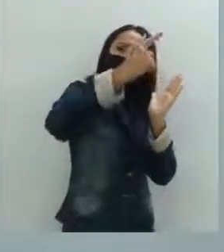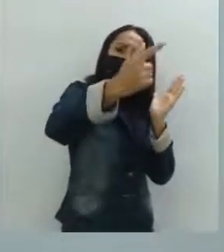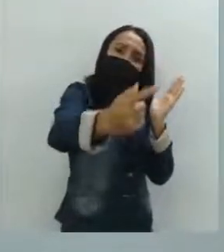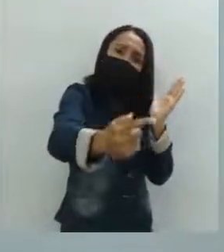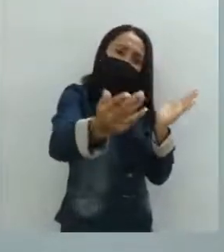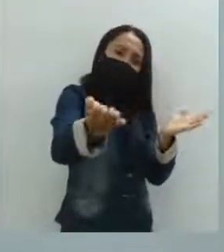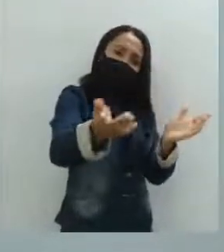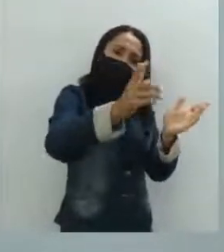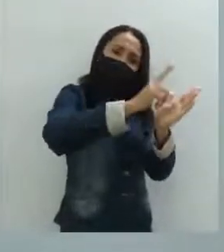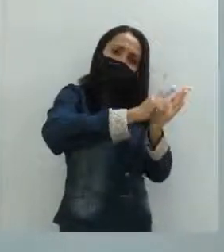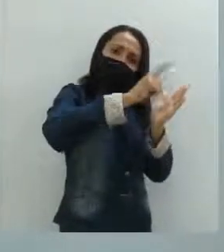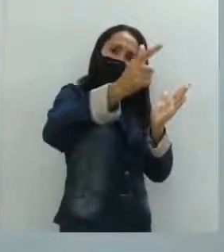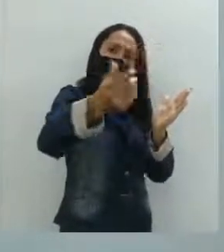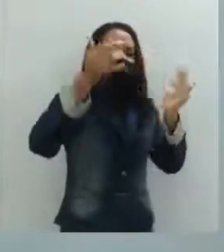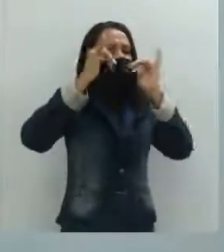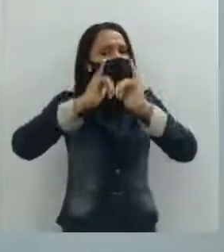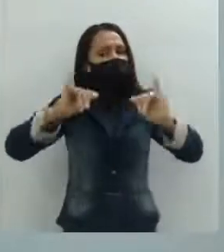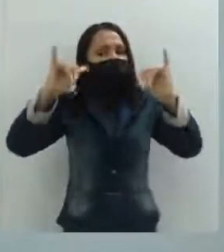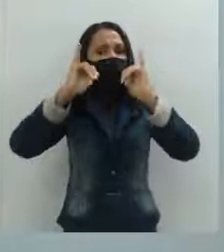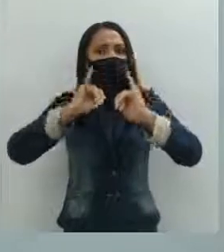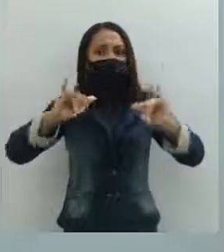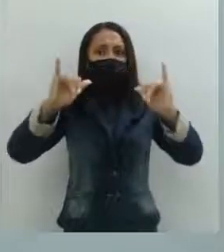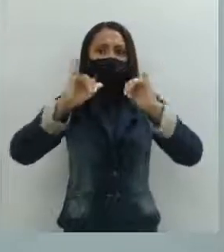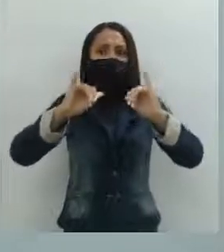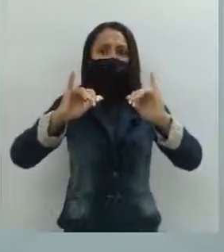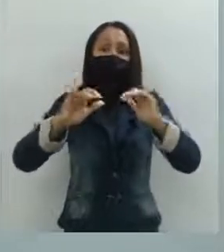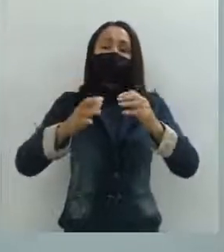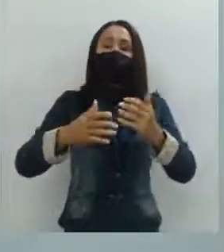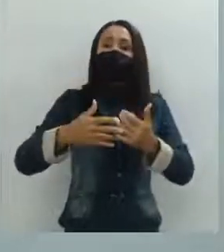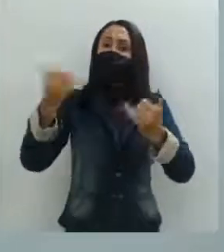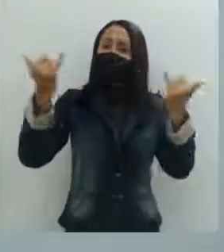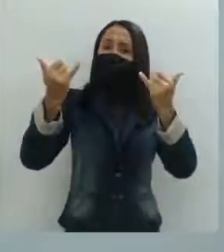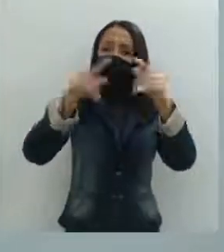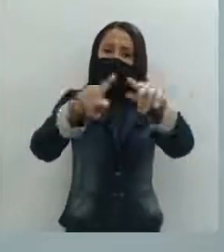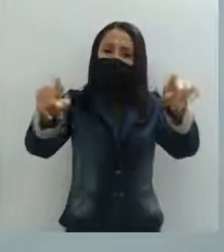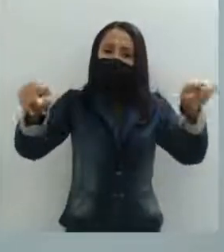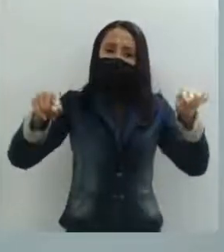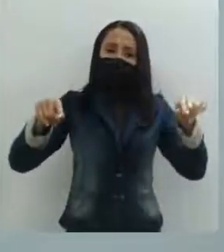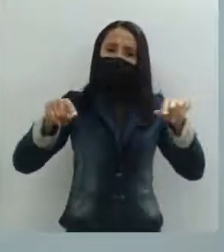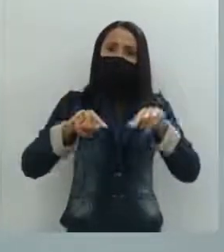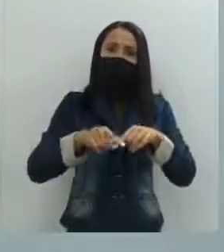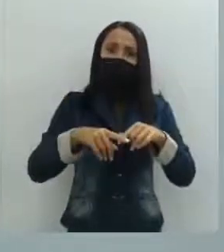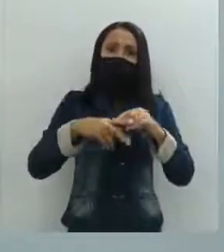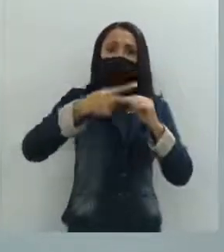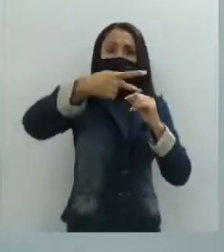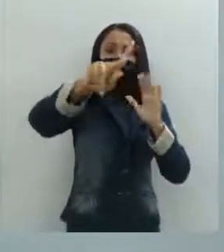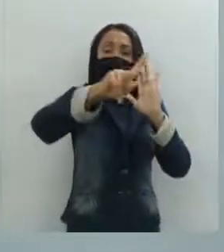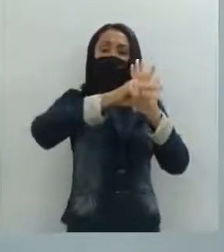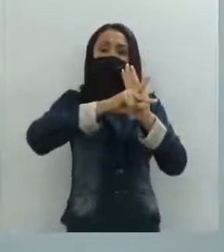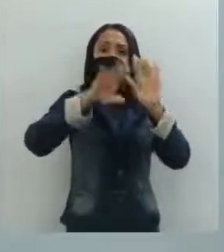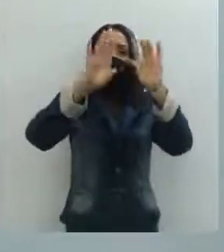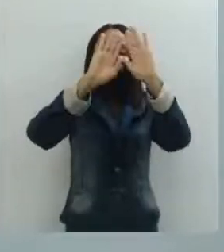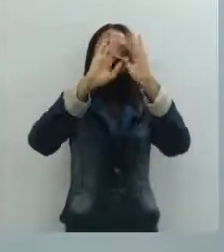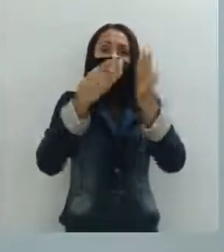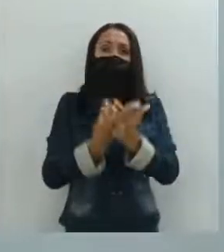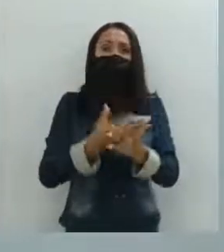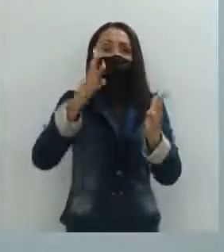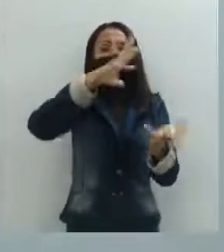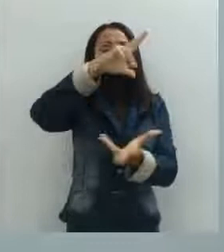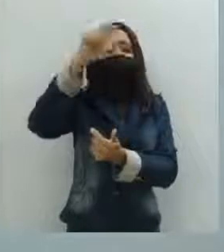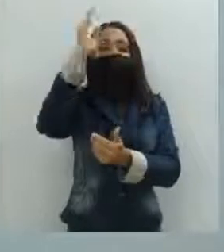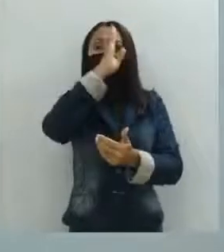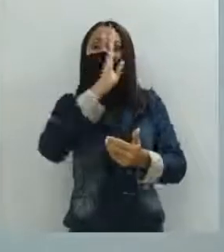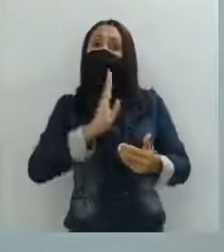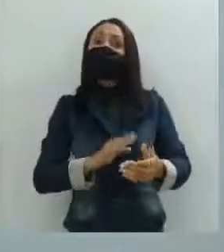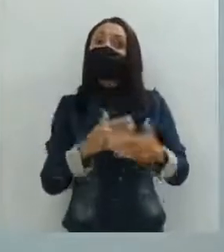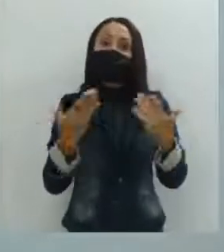as notícias, as informações da sala, da sua escola, do Brasil, do mundo, por que